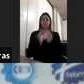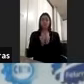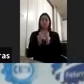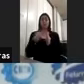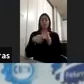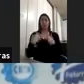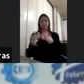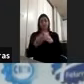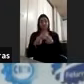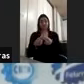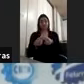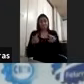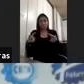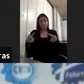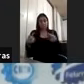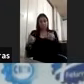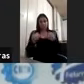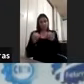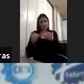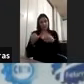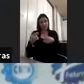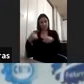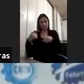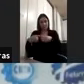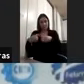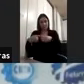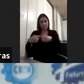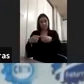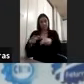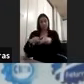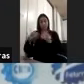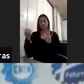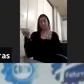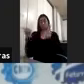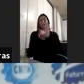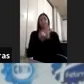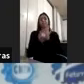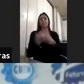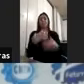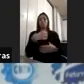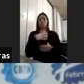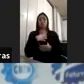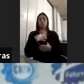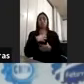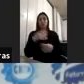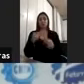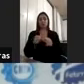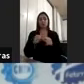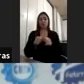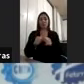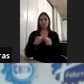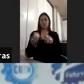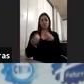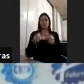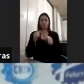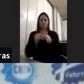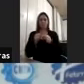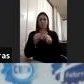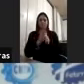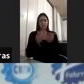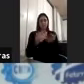cidade, então ela vai ficar marcada pela forma como foram demitidos, de uma forma totalmente violenta, vai